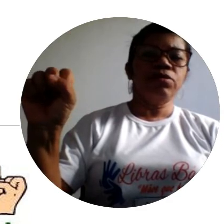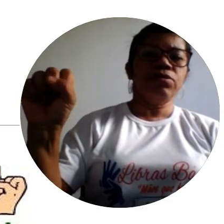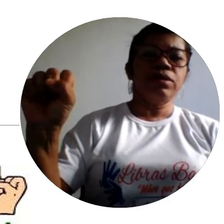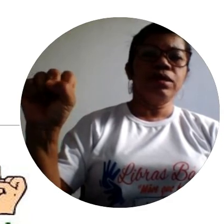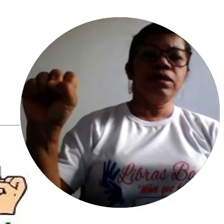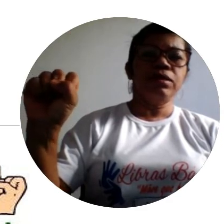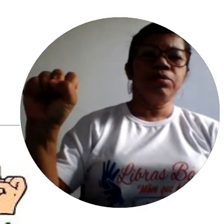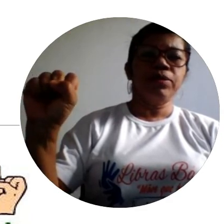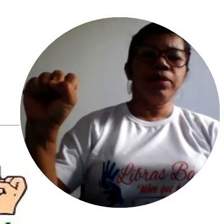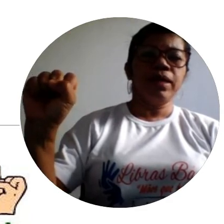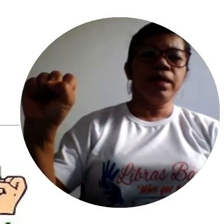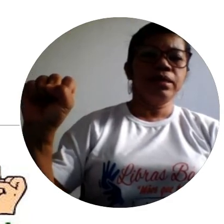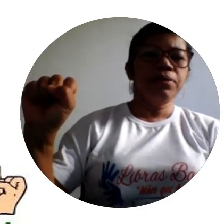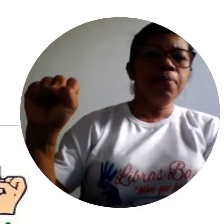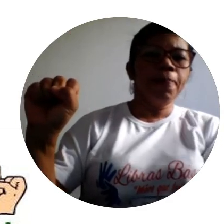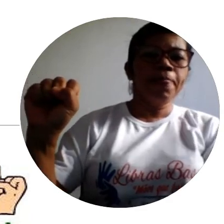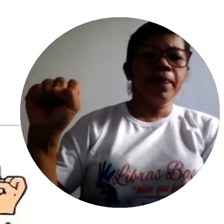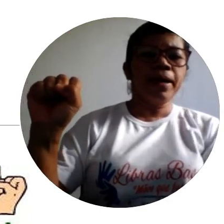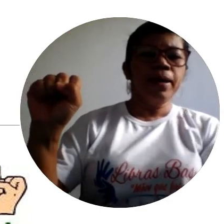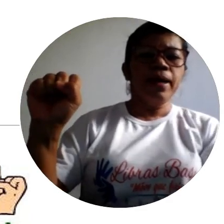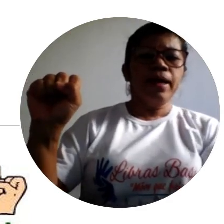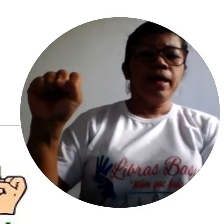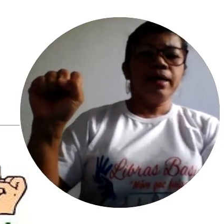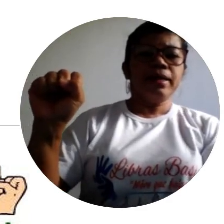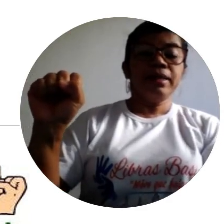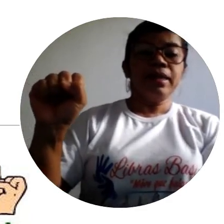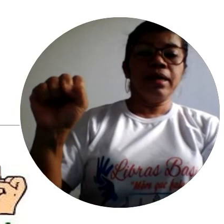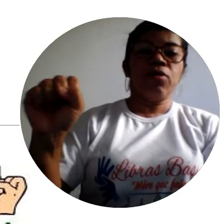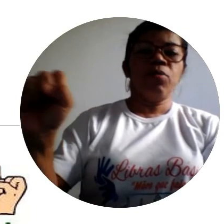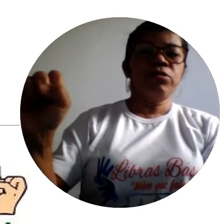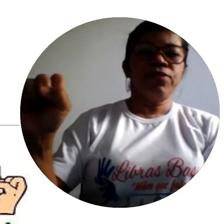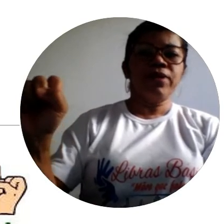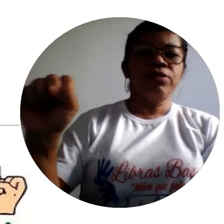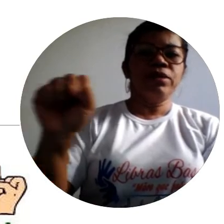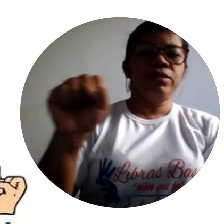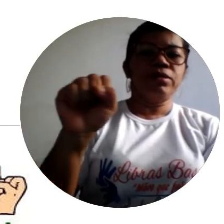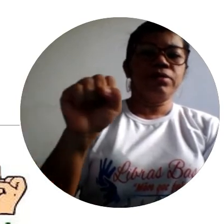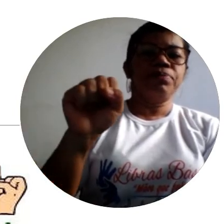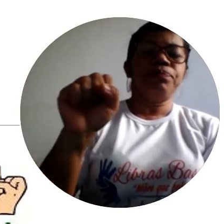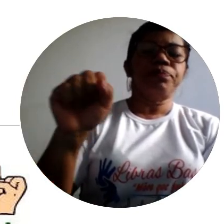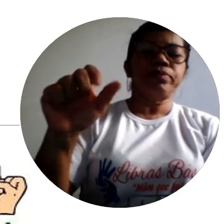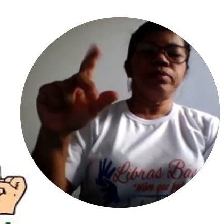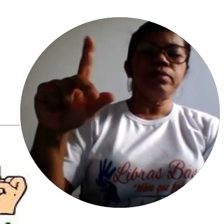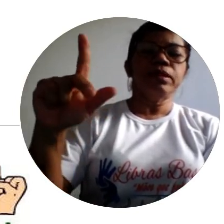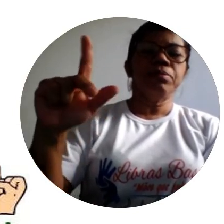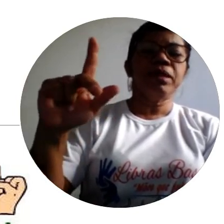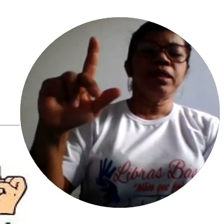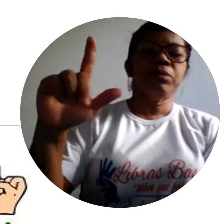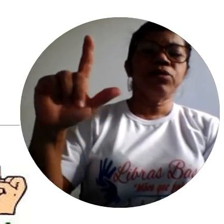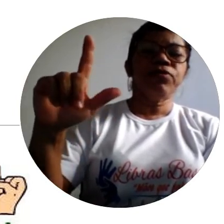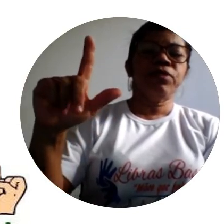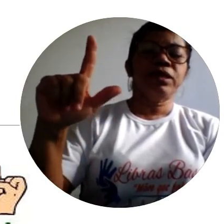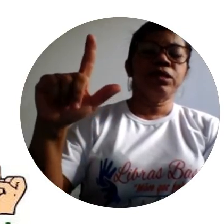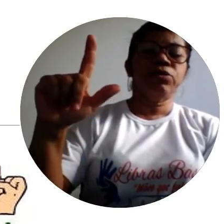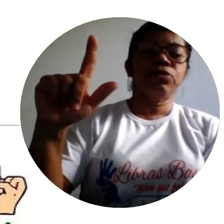eu coloco aqui em cima. S, tá? Letra T, como eu tinha falado antes,